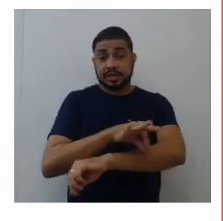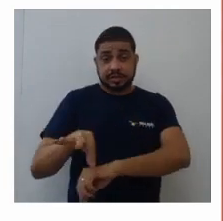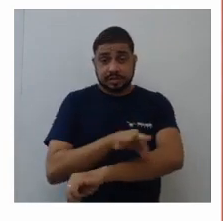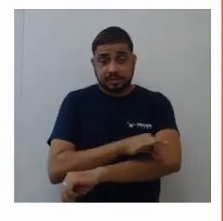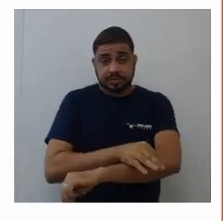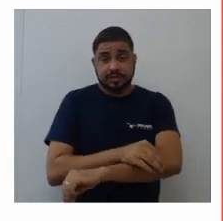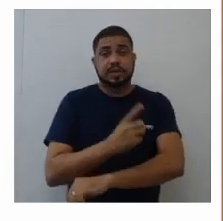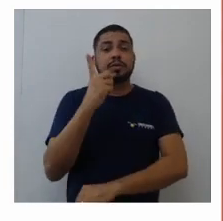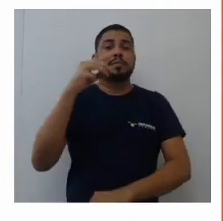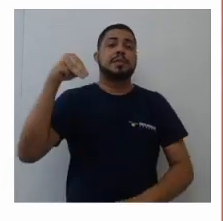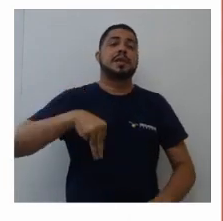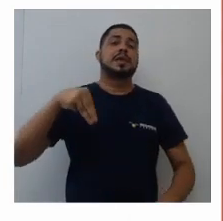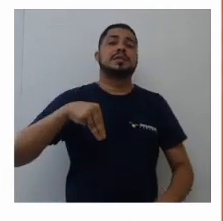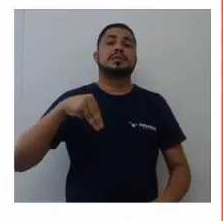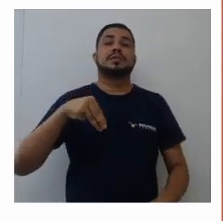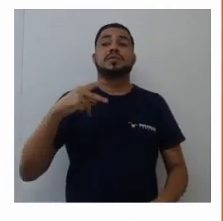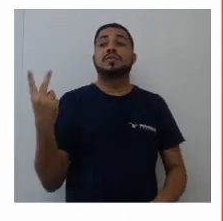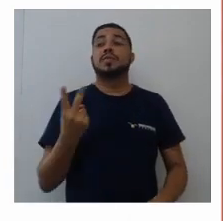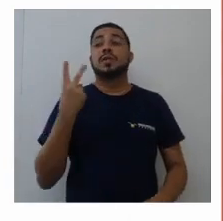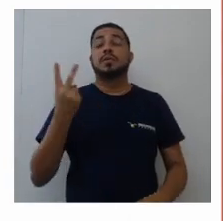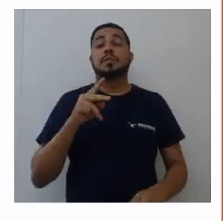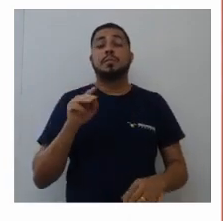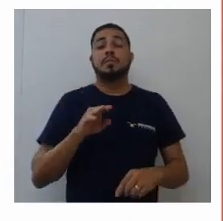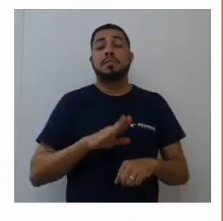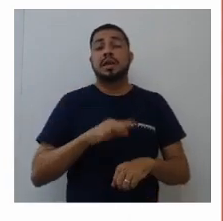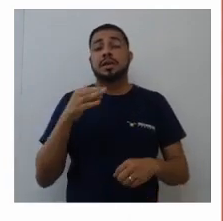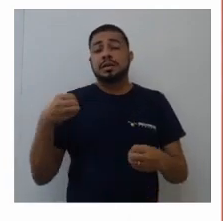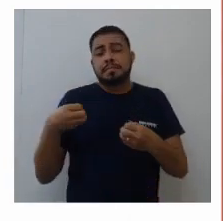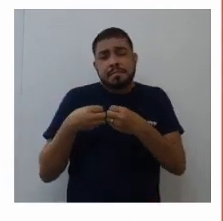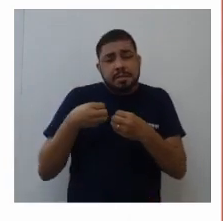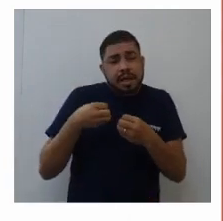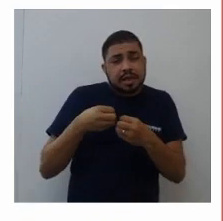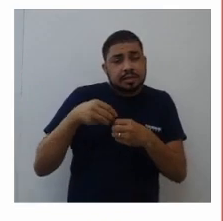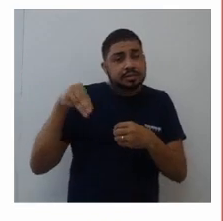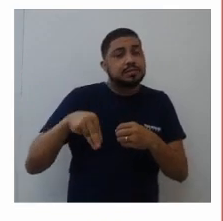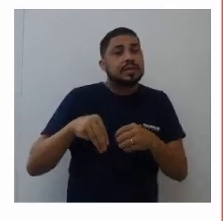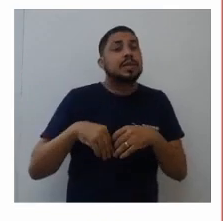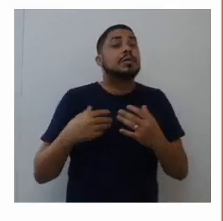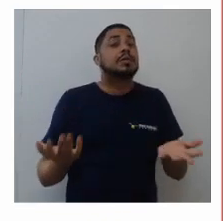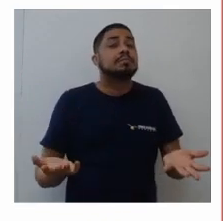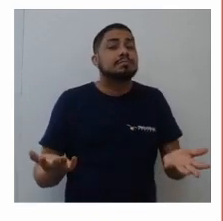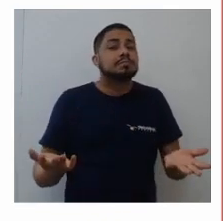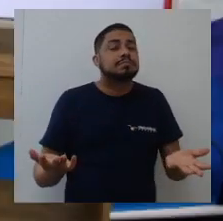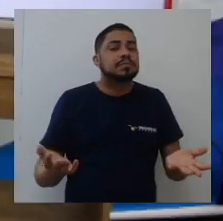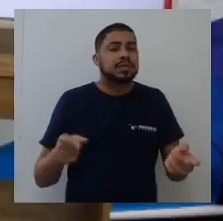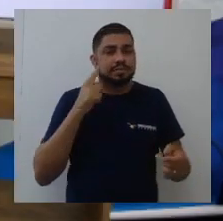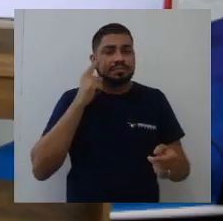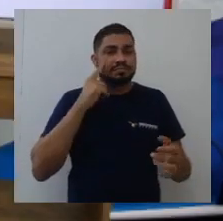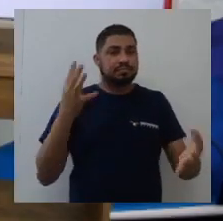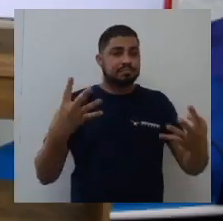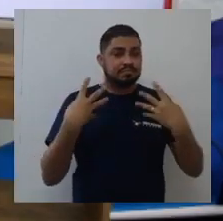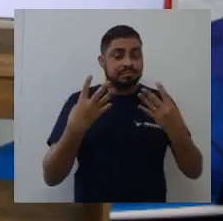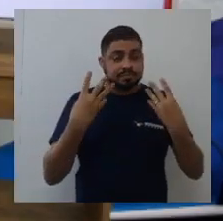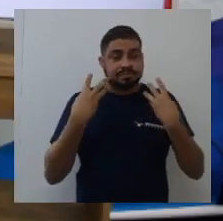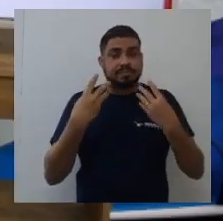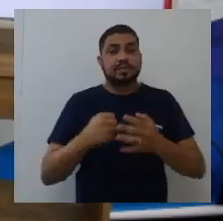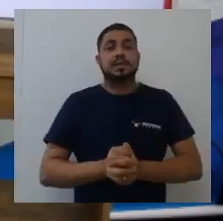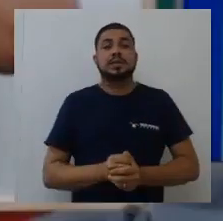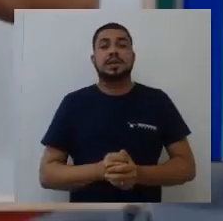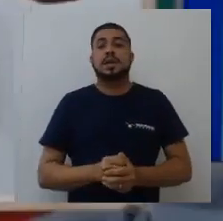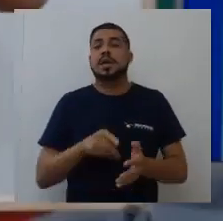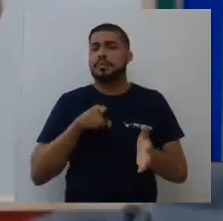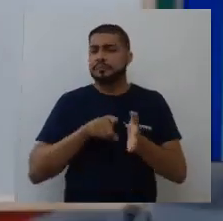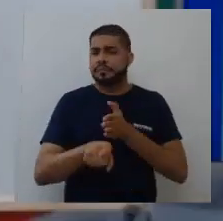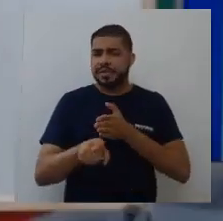é de 1 metro, o valor mais próximo da altura do prédio em metros é. Então, corta para mim aqui agora. A